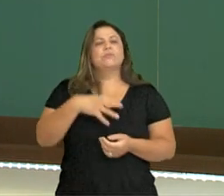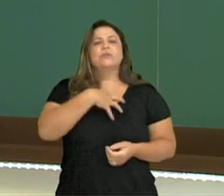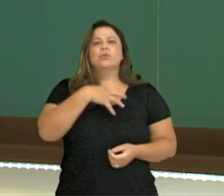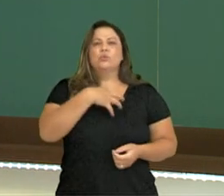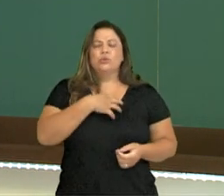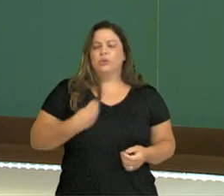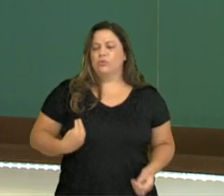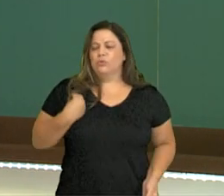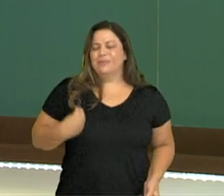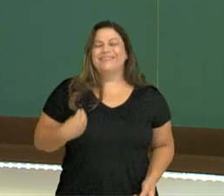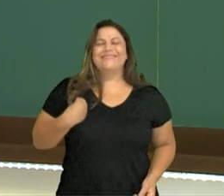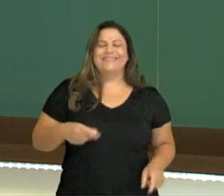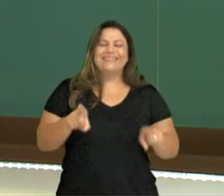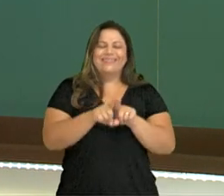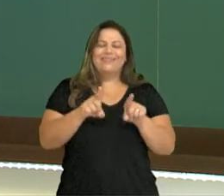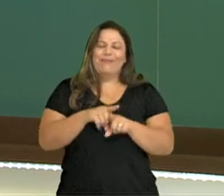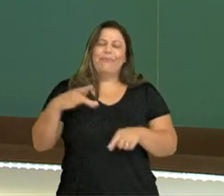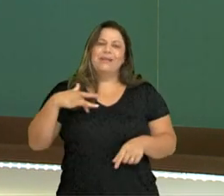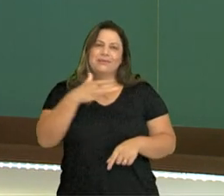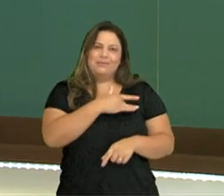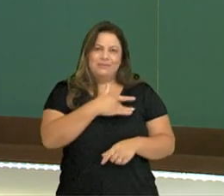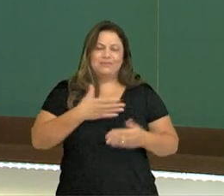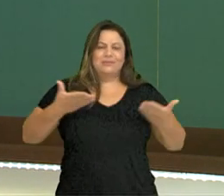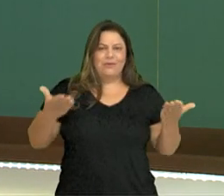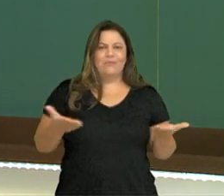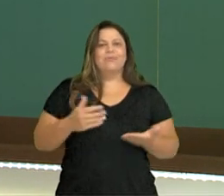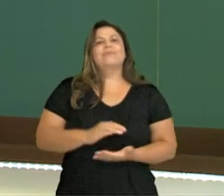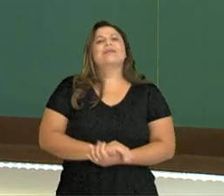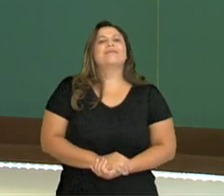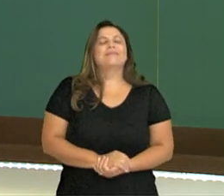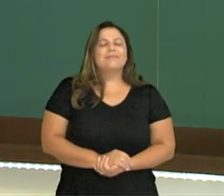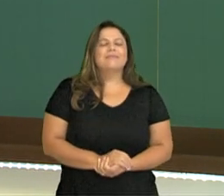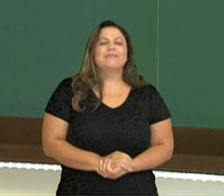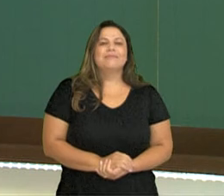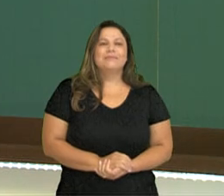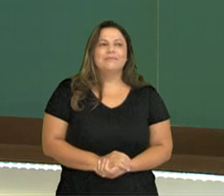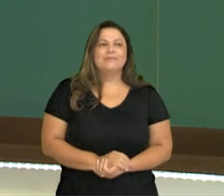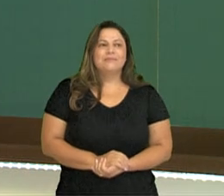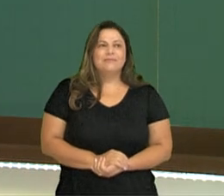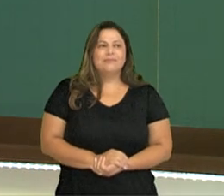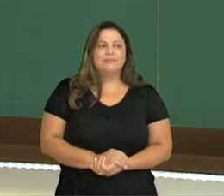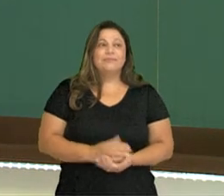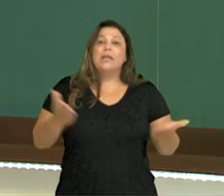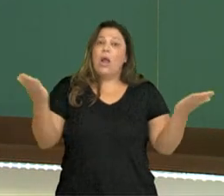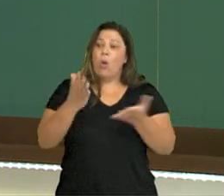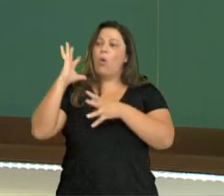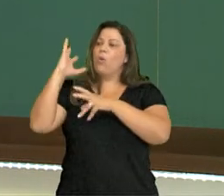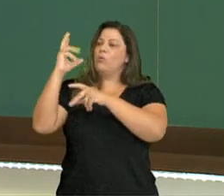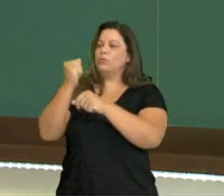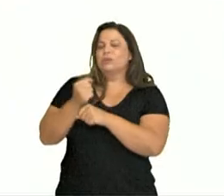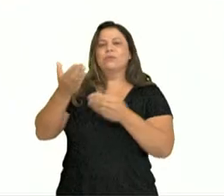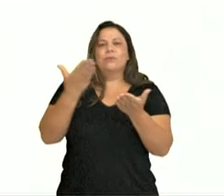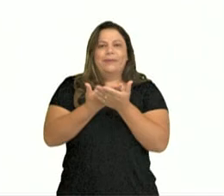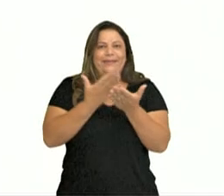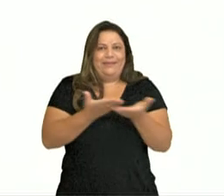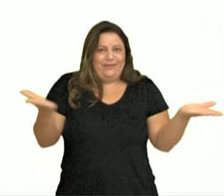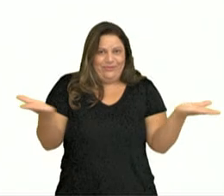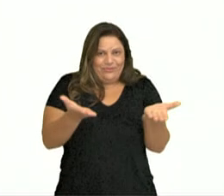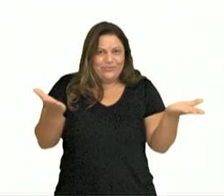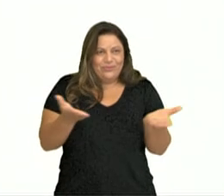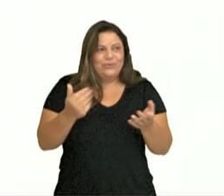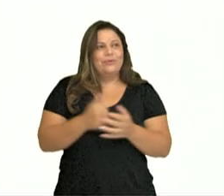vida também saudável, justamente por conta dessa microbiota, ok? Na aula de hoje, então, nós vimos